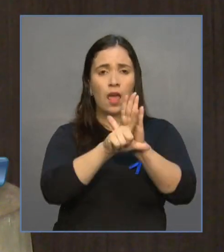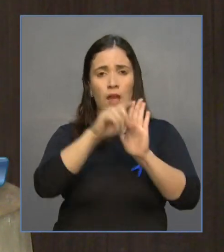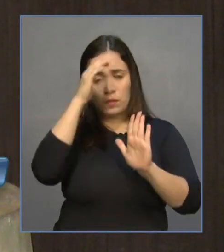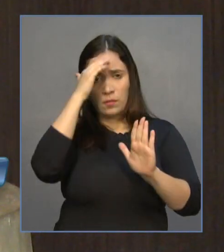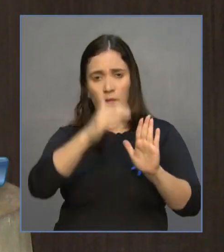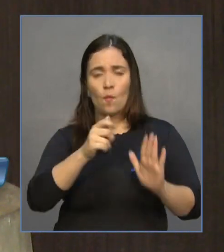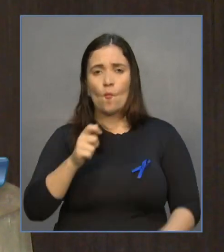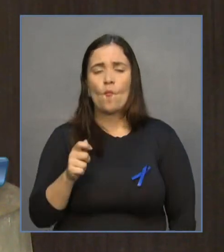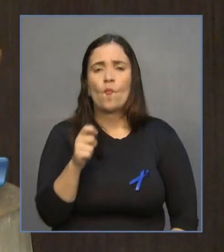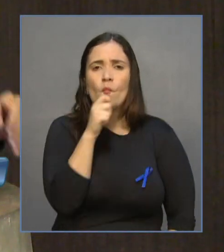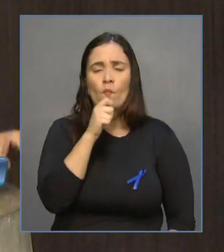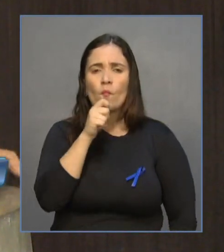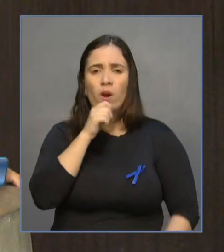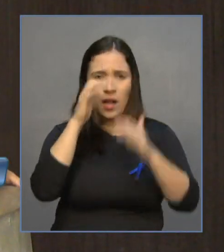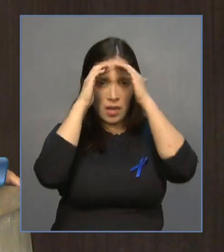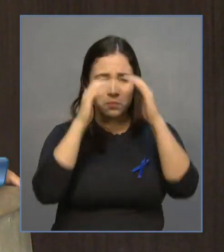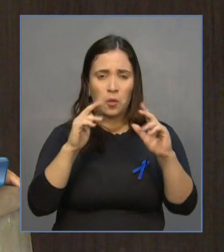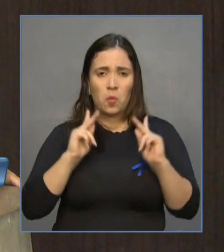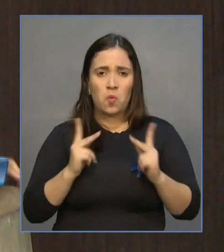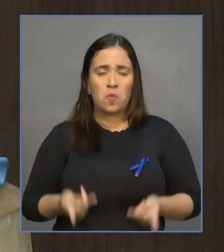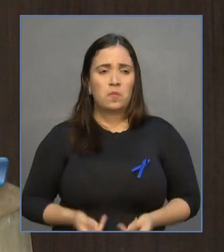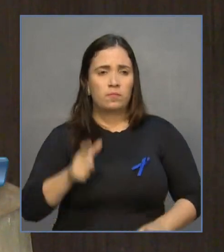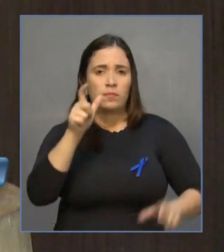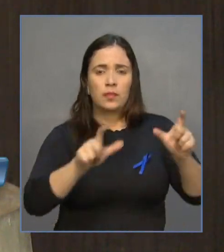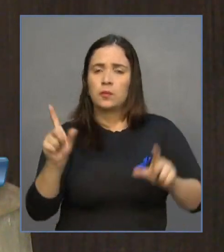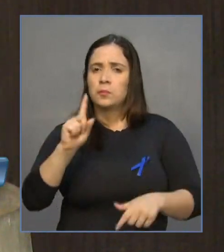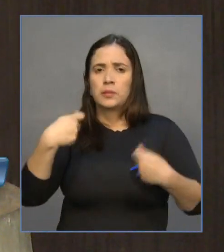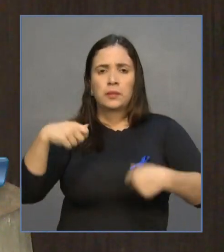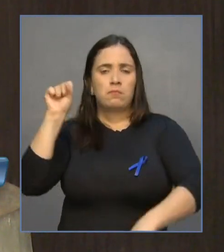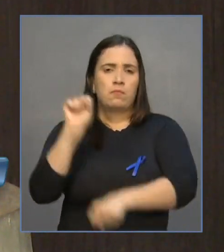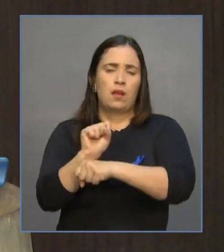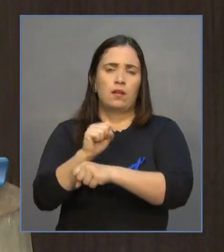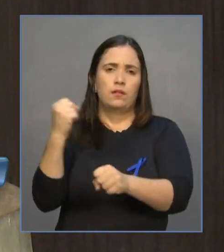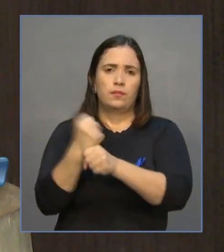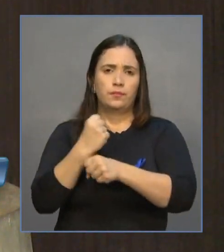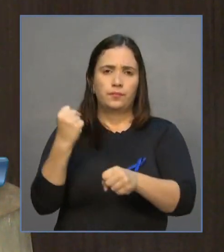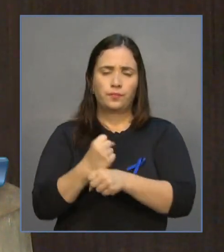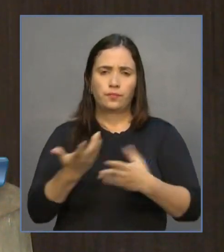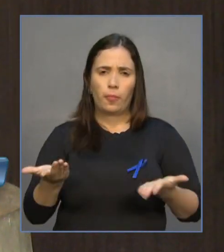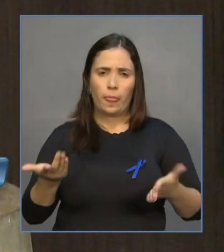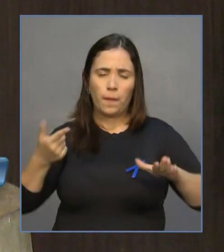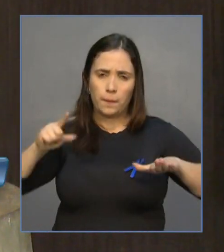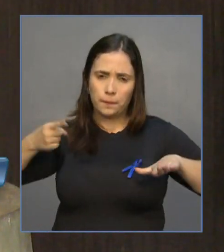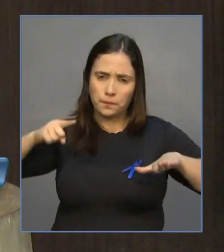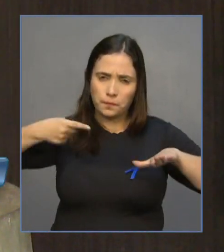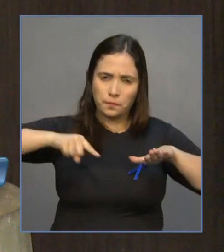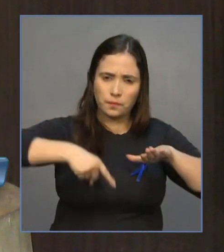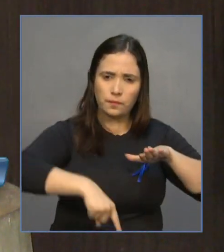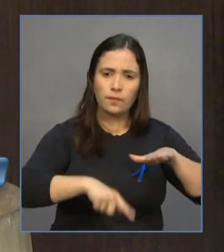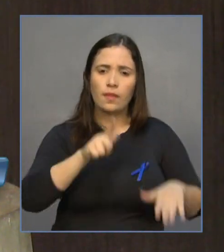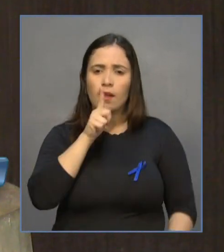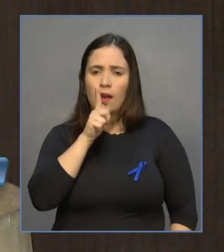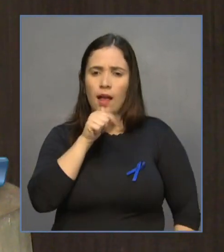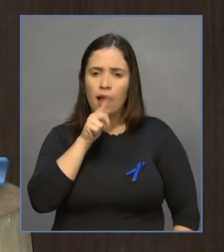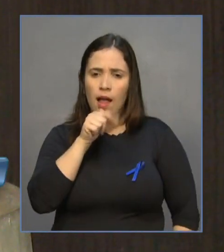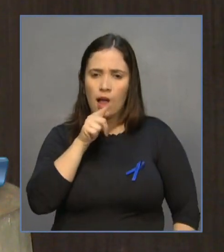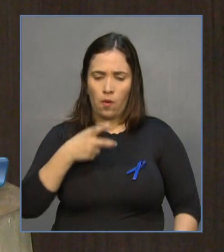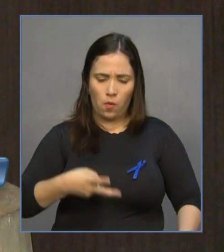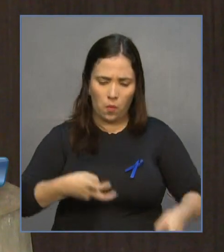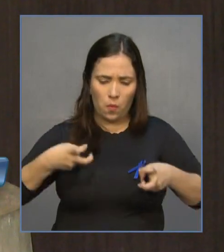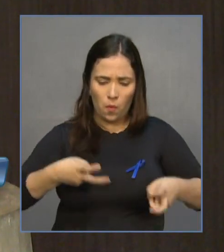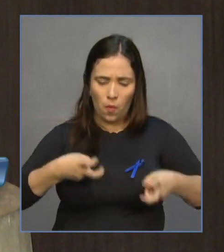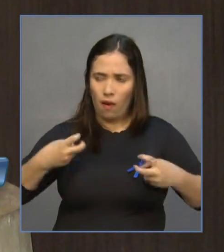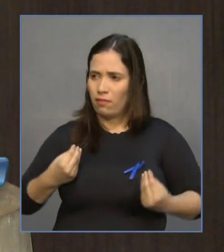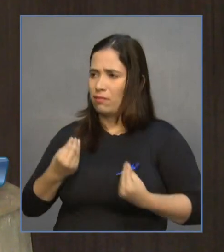tecnicamente insustentável, ela seja barrada. Tirar a água de comunidade rural para dar para a